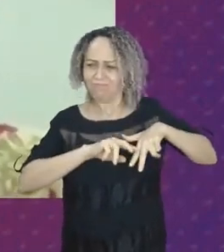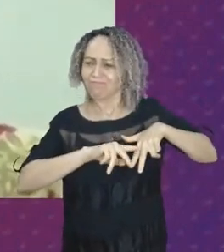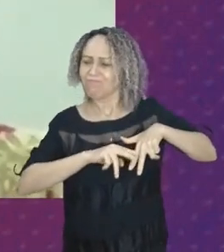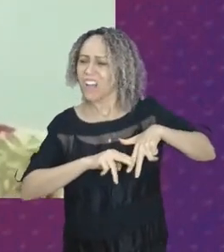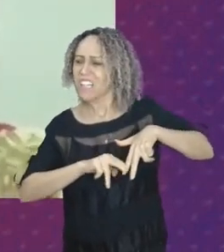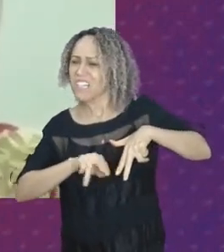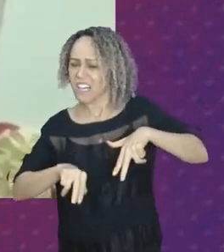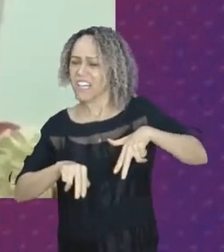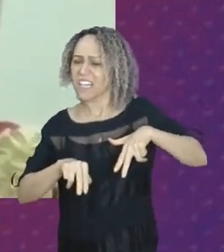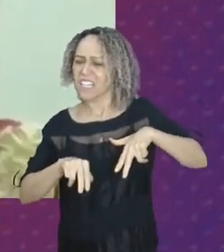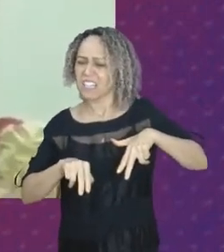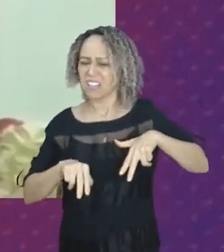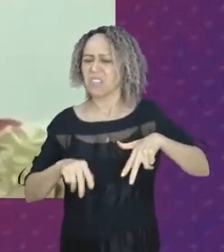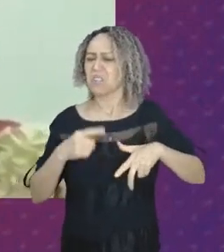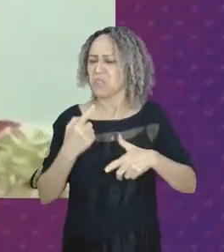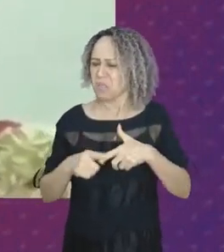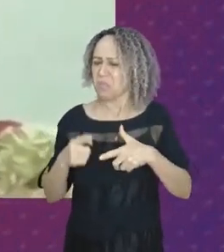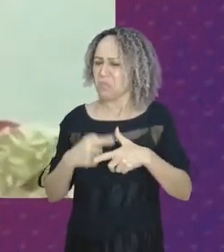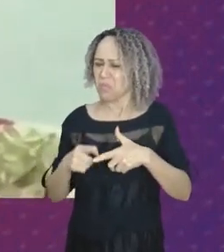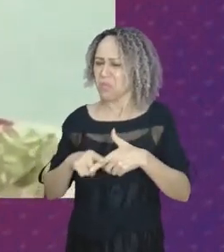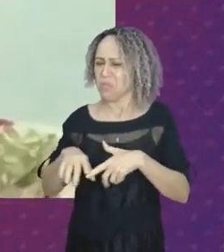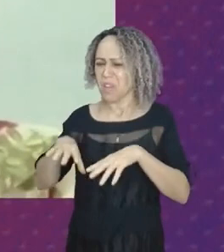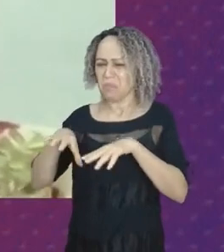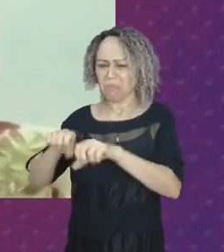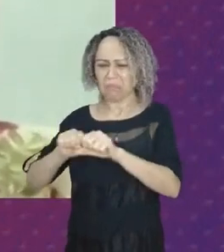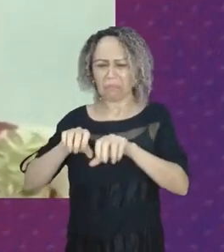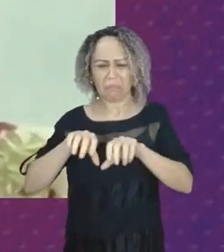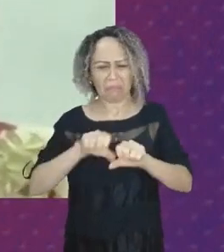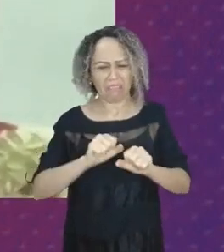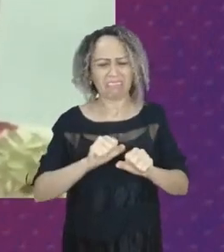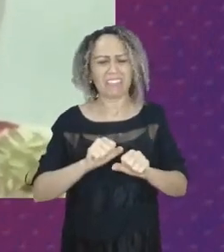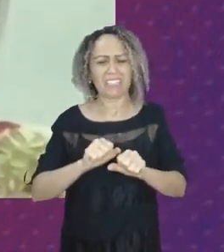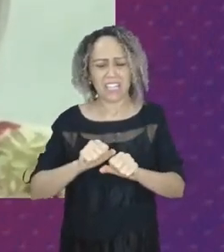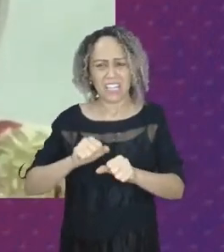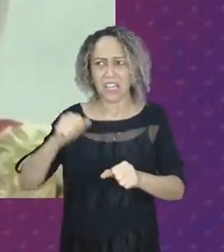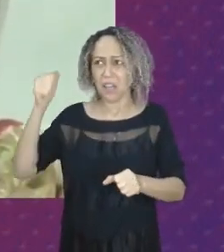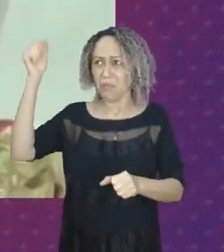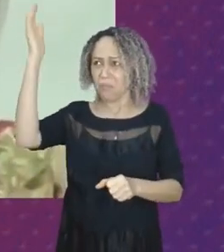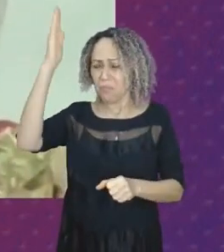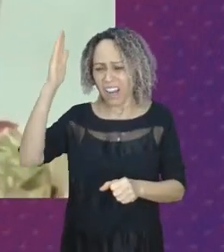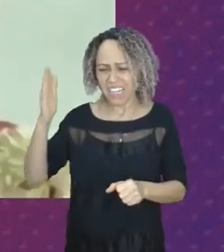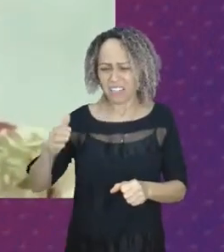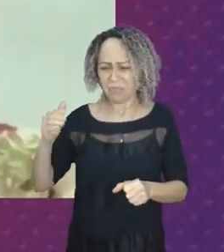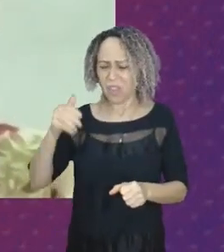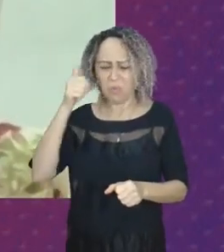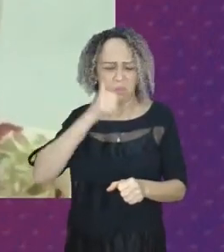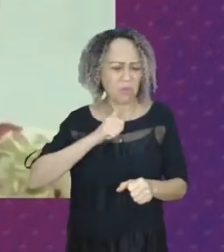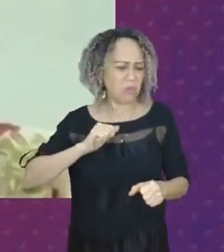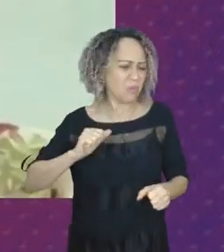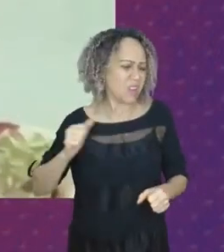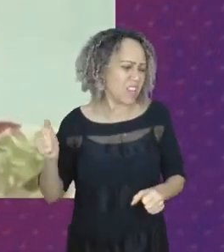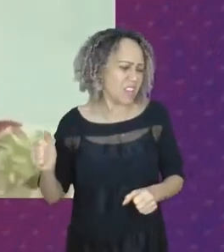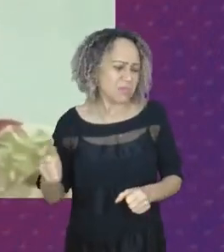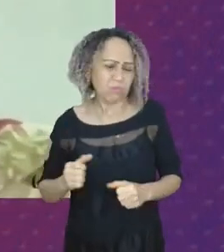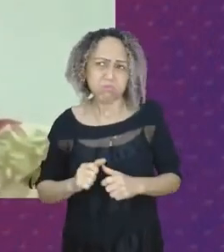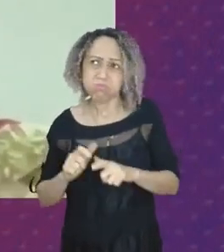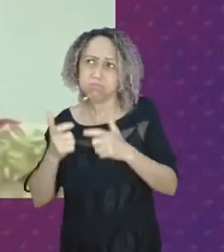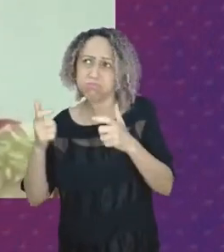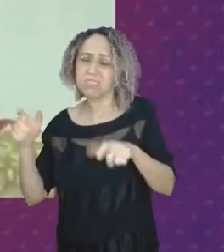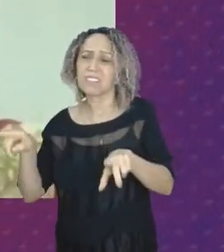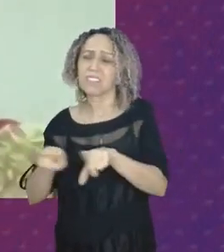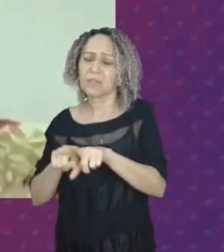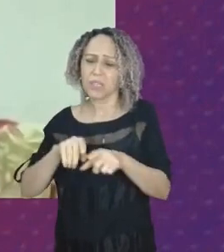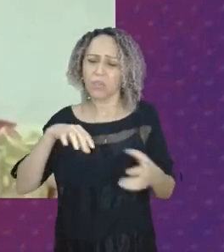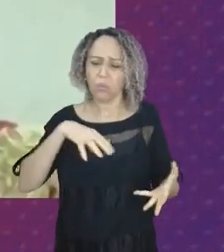mulheres no Brasil e no mundo, a ponto de a Organização Mundial de Saúde passar a considerá-la,